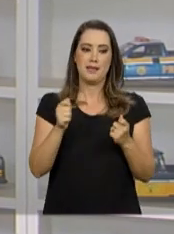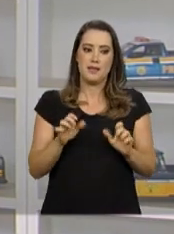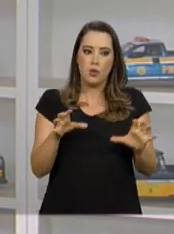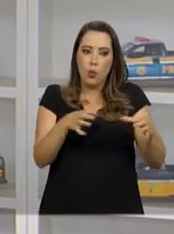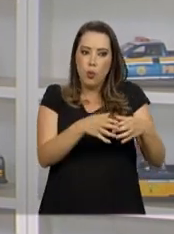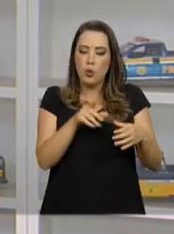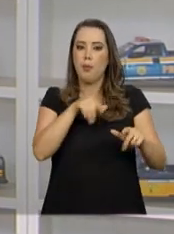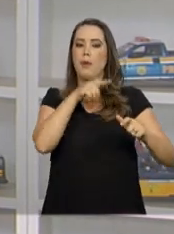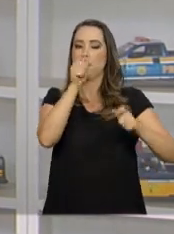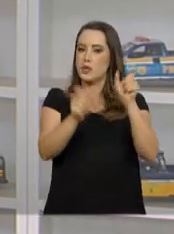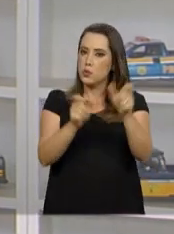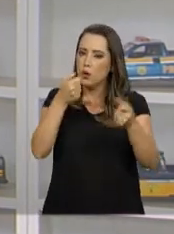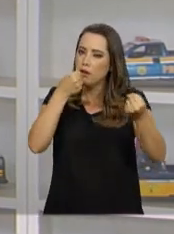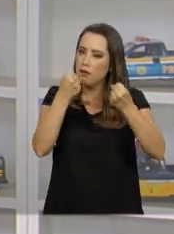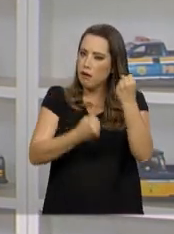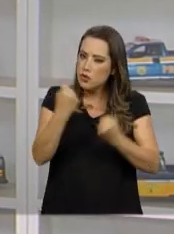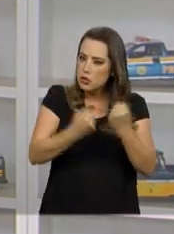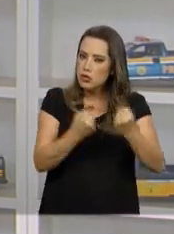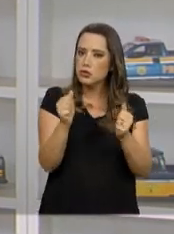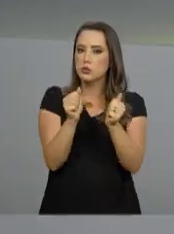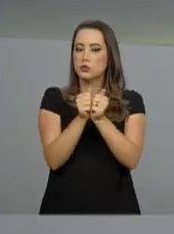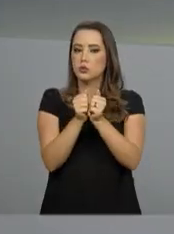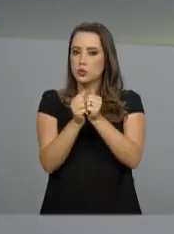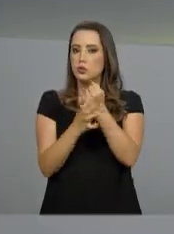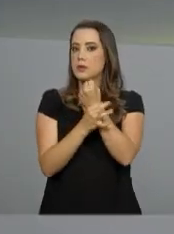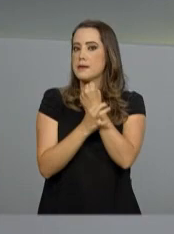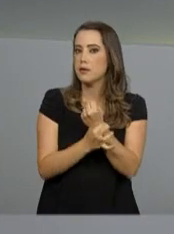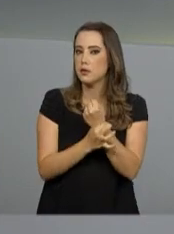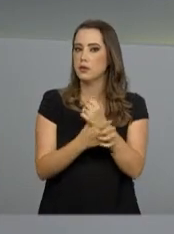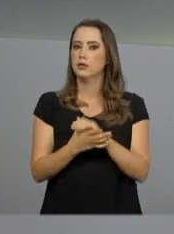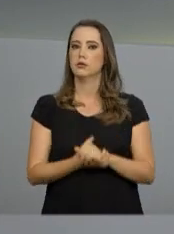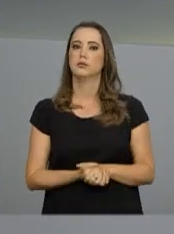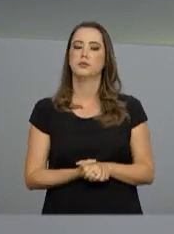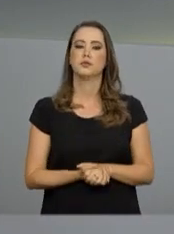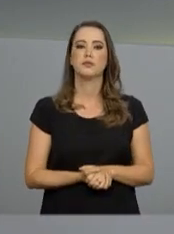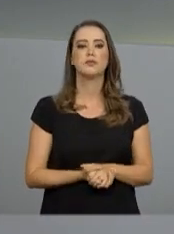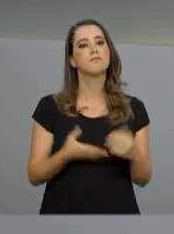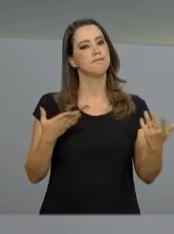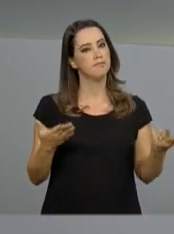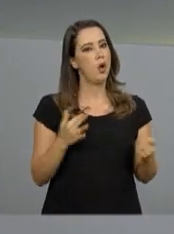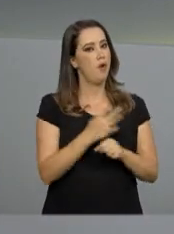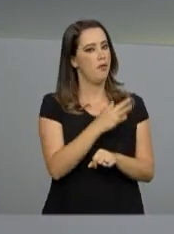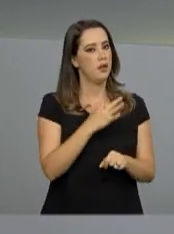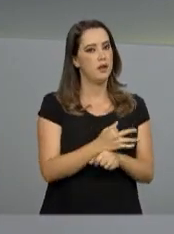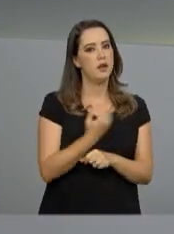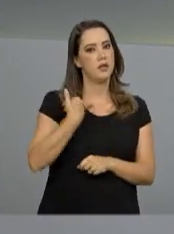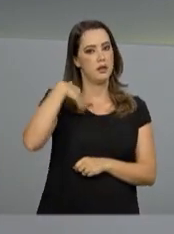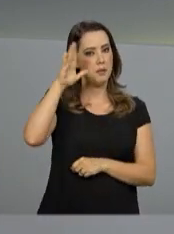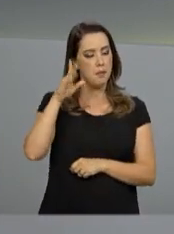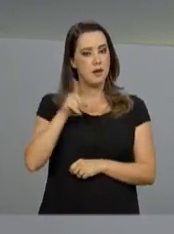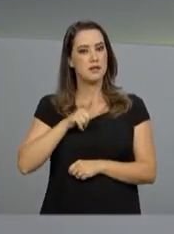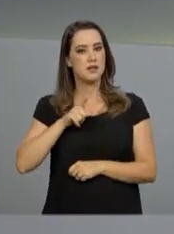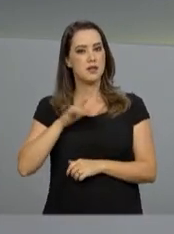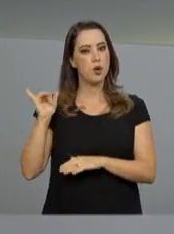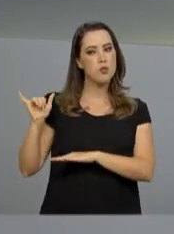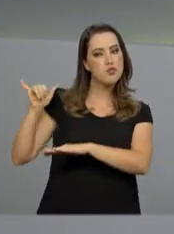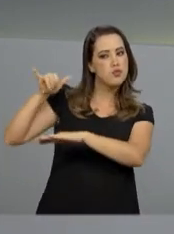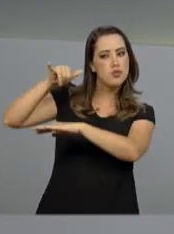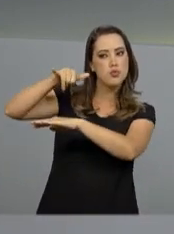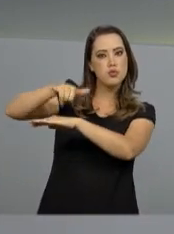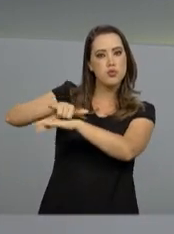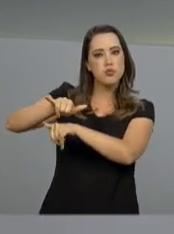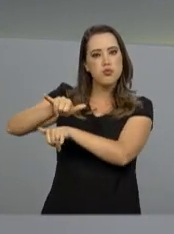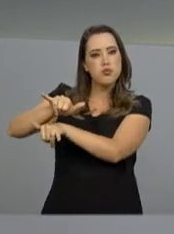do condutor, ele é fundamental para evitar acidentes. E o feriadão de Independência vai aumentar também o movimento nos